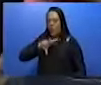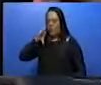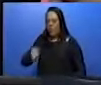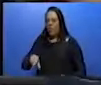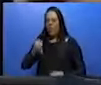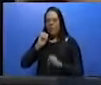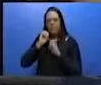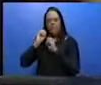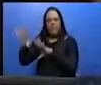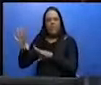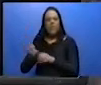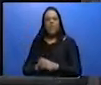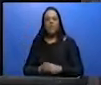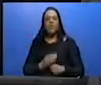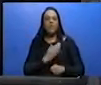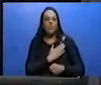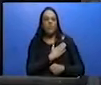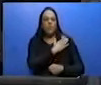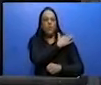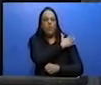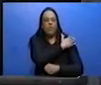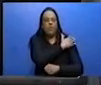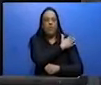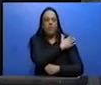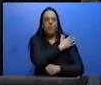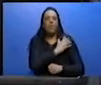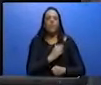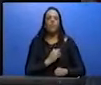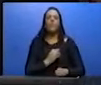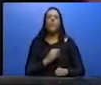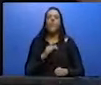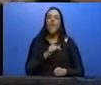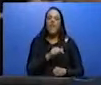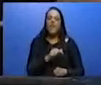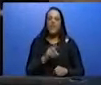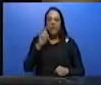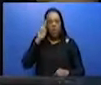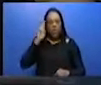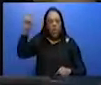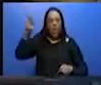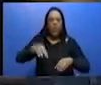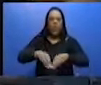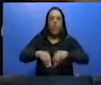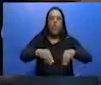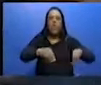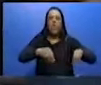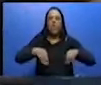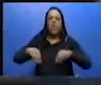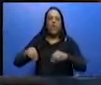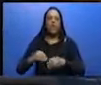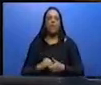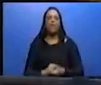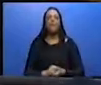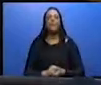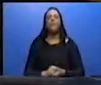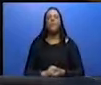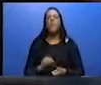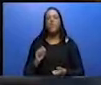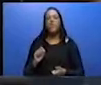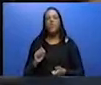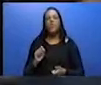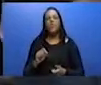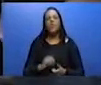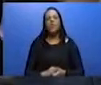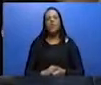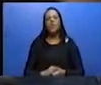capitanias hereditárias. Então, o que a gente vai falar hoje? Ó, a gente retomou, né, sobre